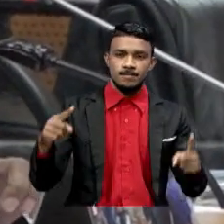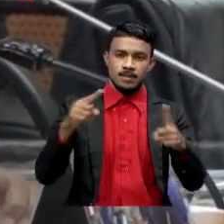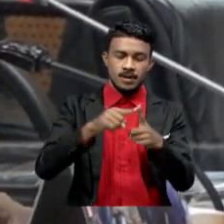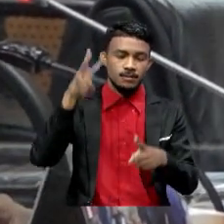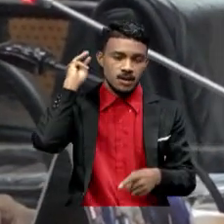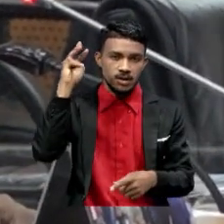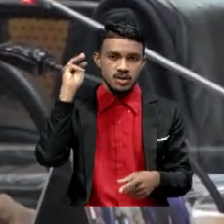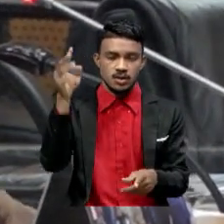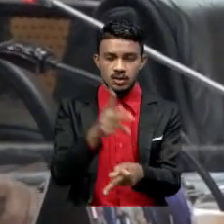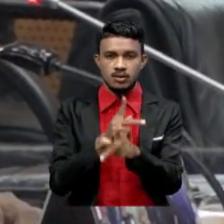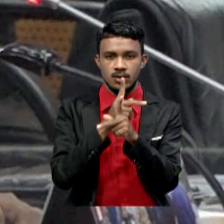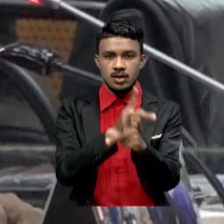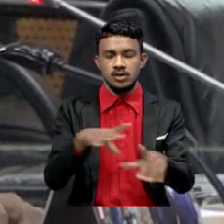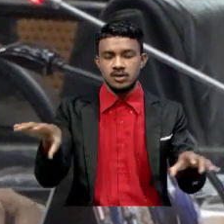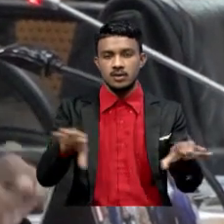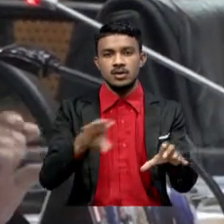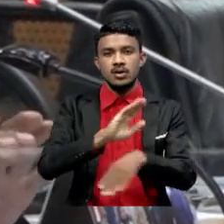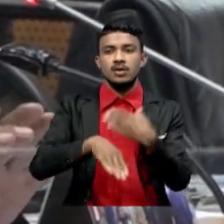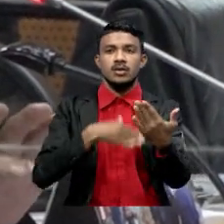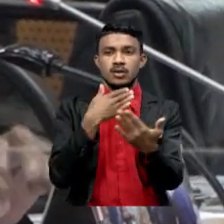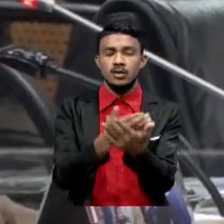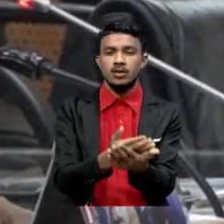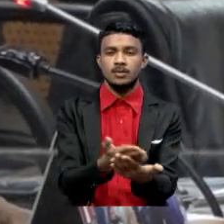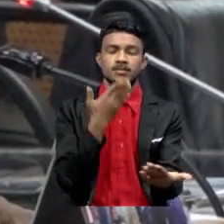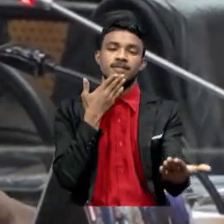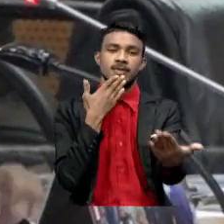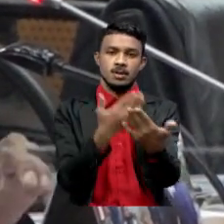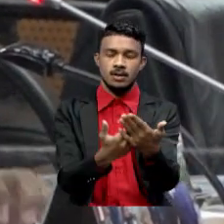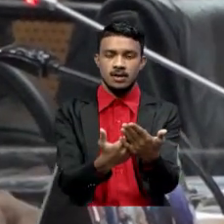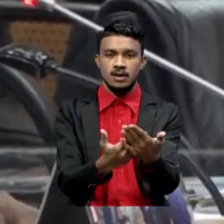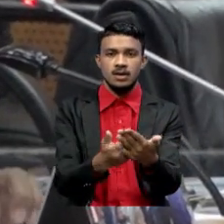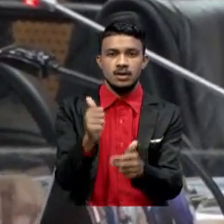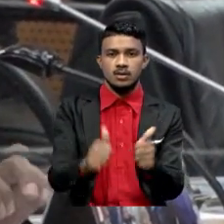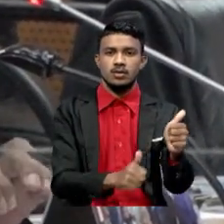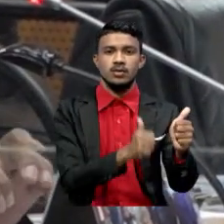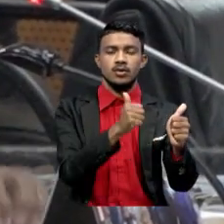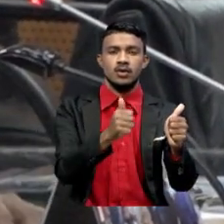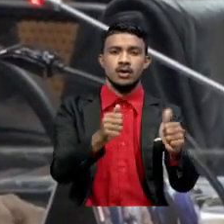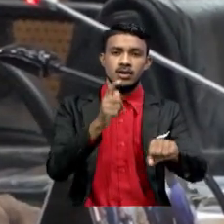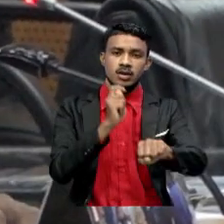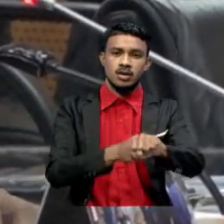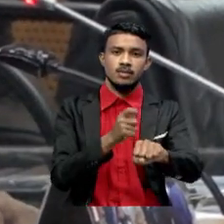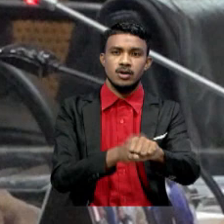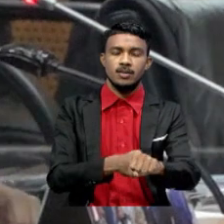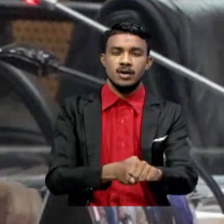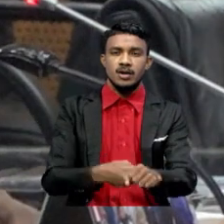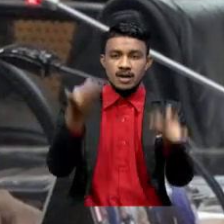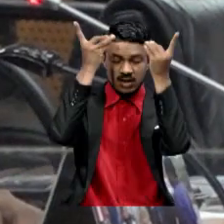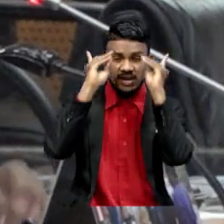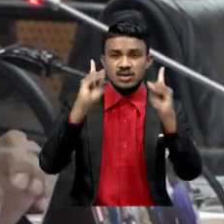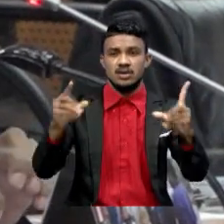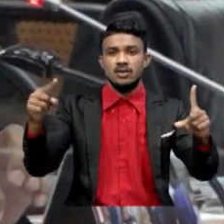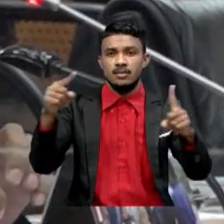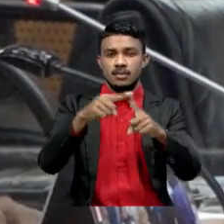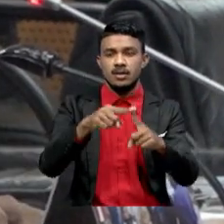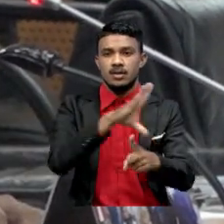atu asegura proyecto ira ne lao ho sustentabilidade tu tempo ne determina ia ita bosnya memorandum